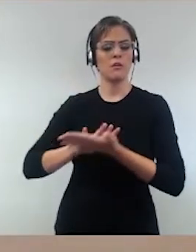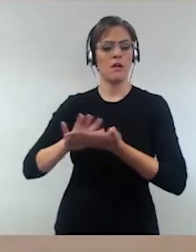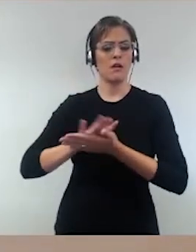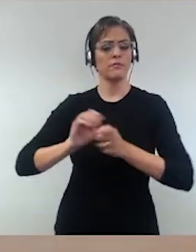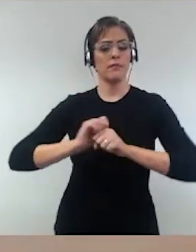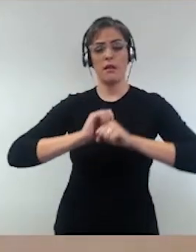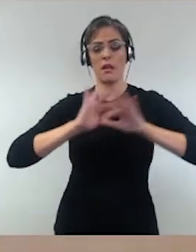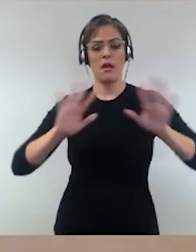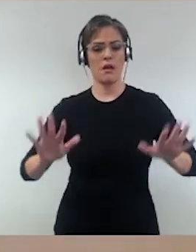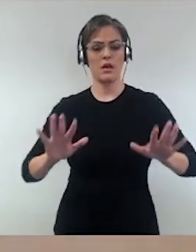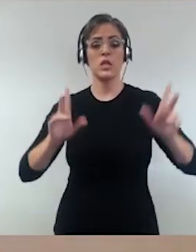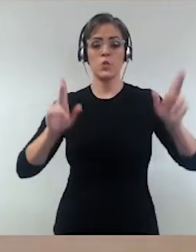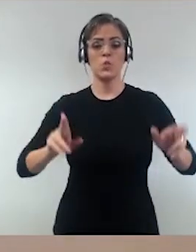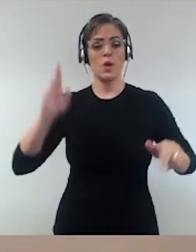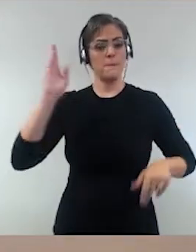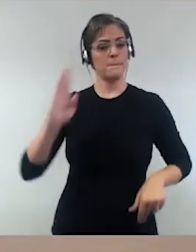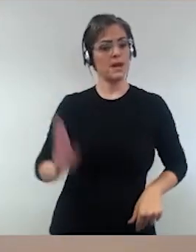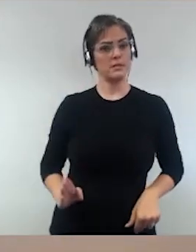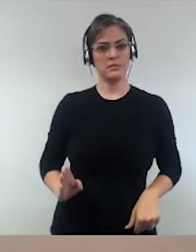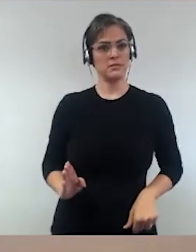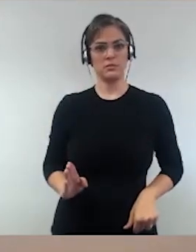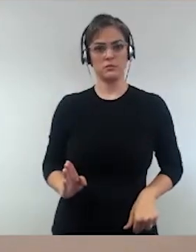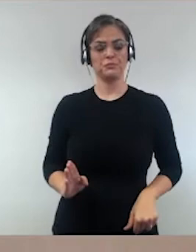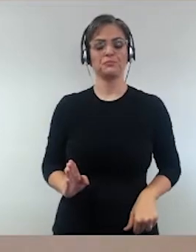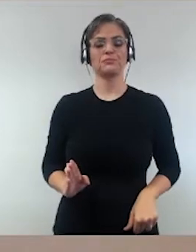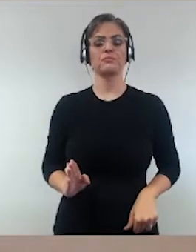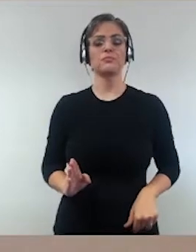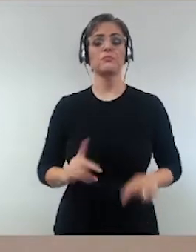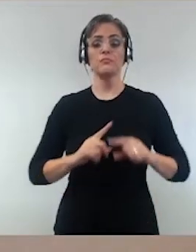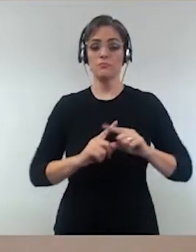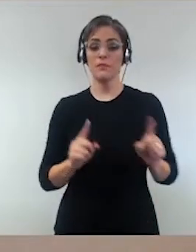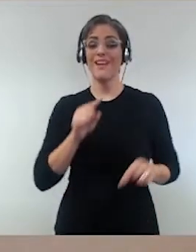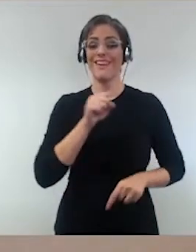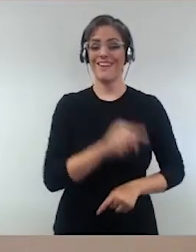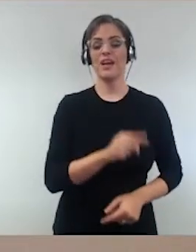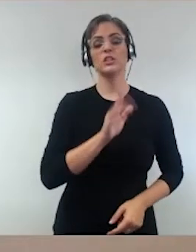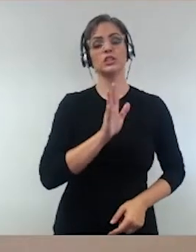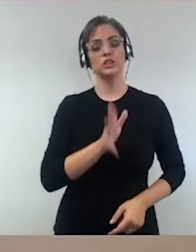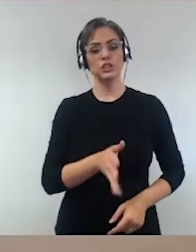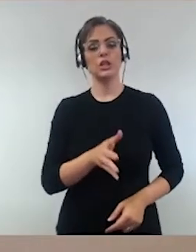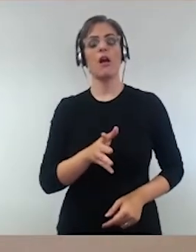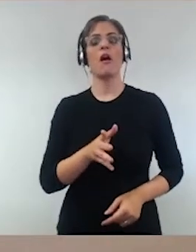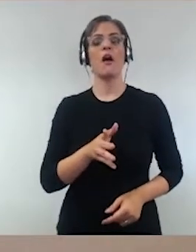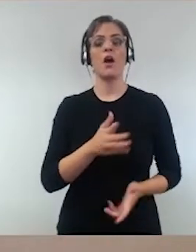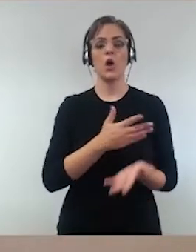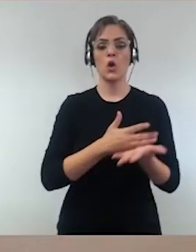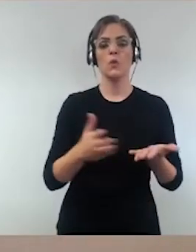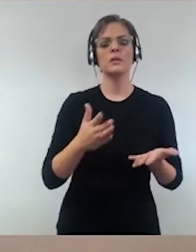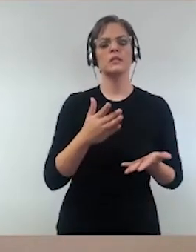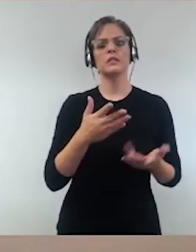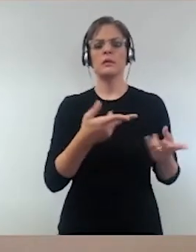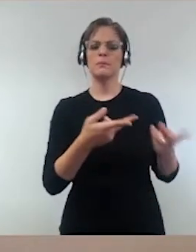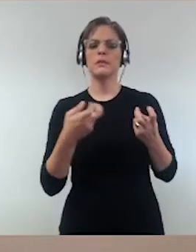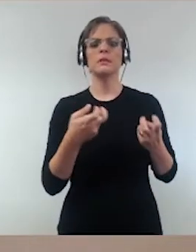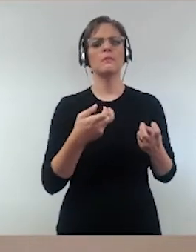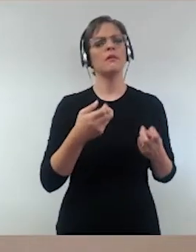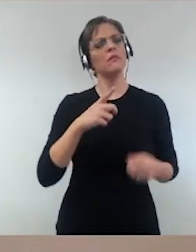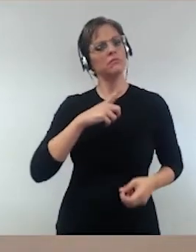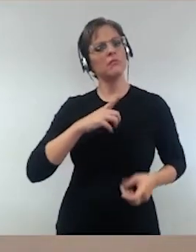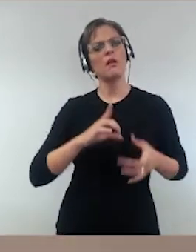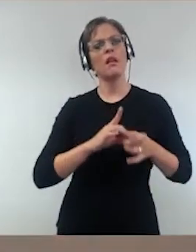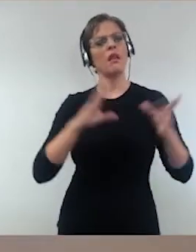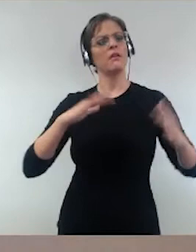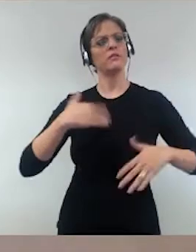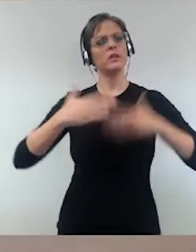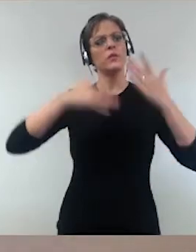forma expressa, como a nossa Constituição traz, a Corte já vinha extraindo do livre desenvolvimento da personalidade, desse